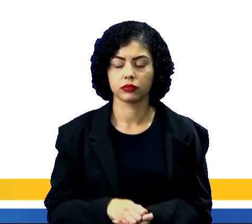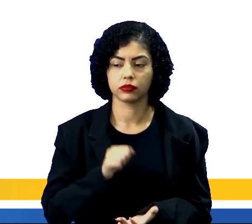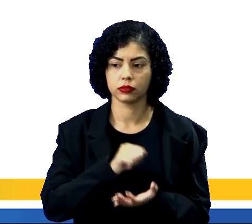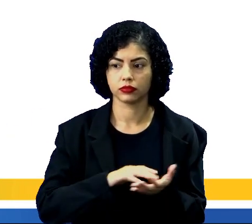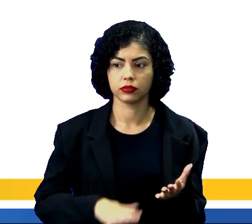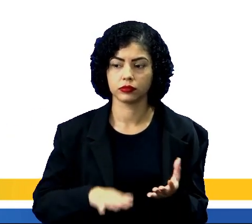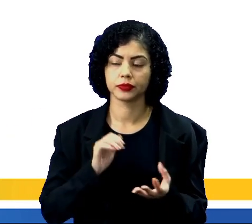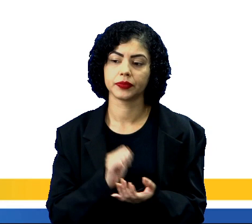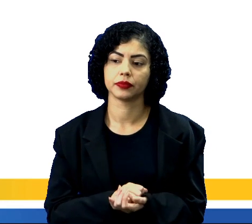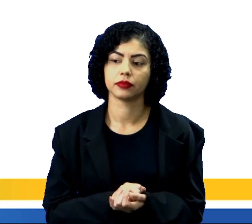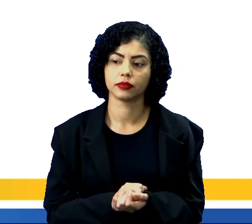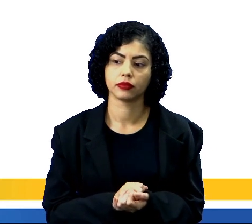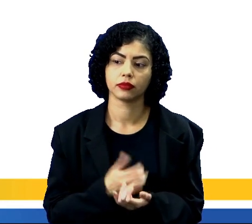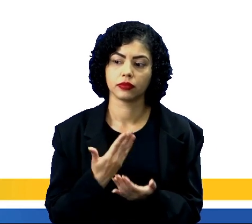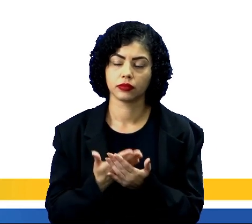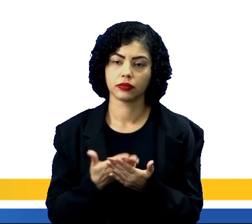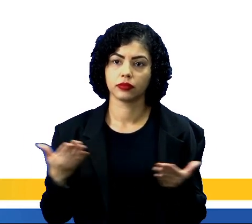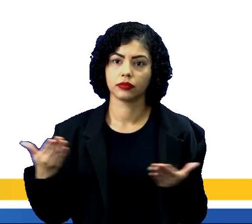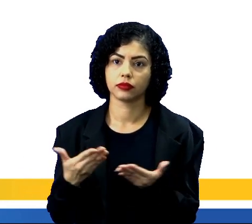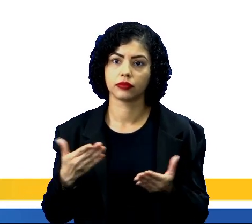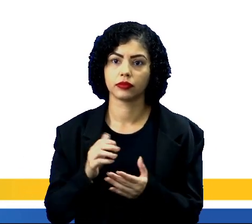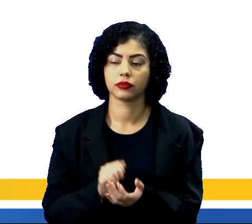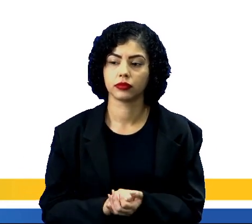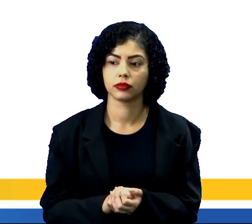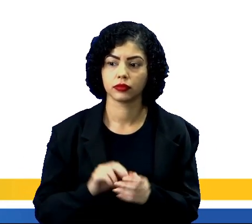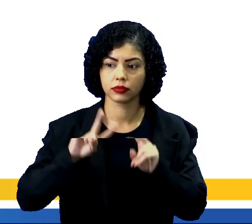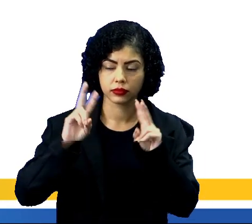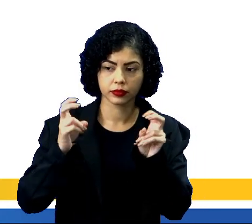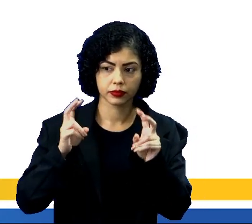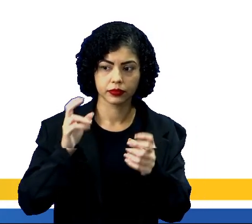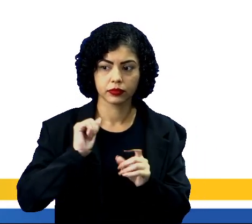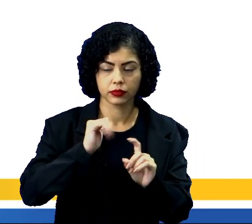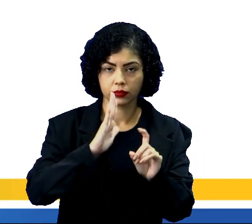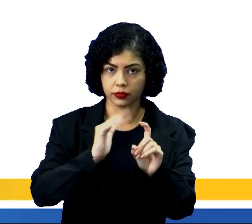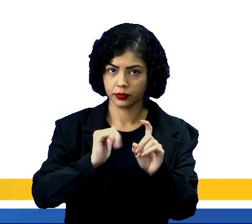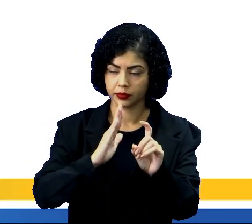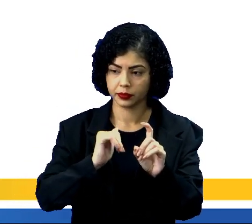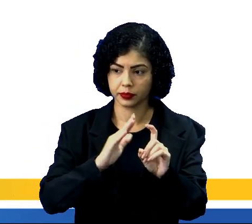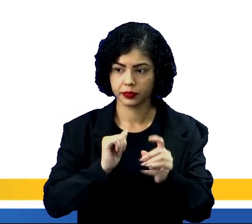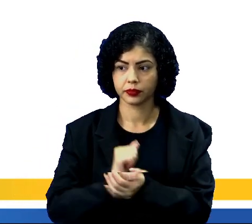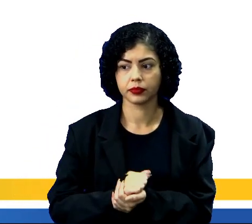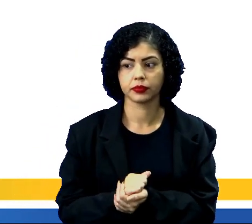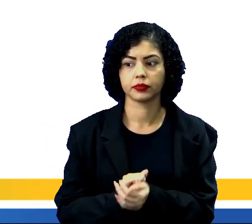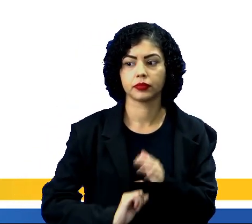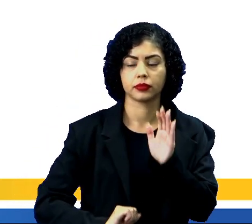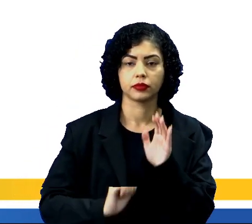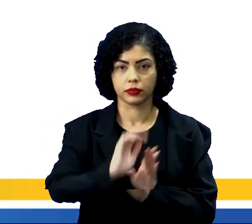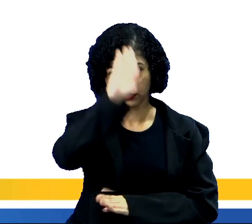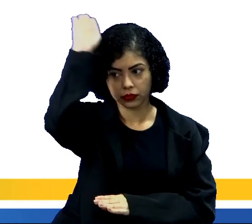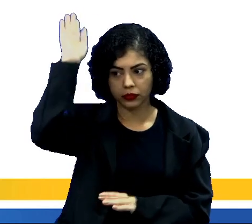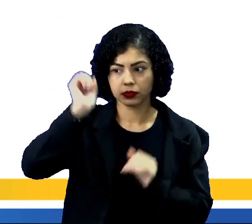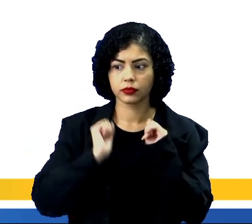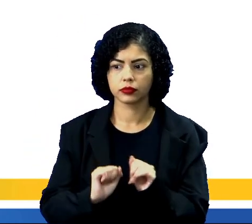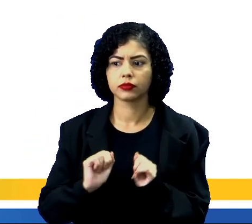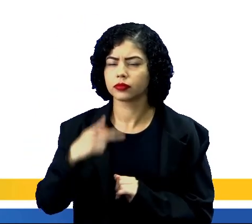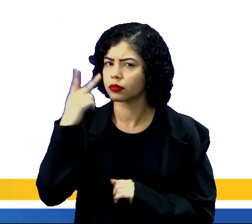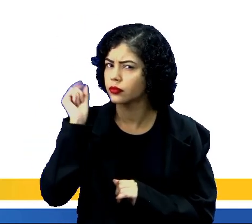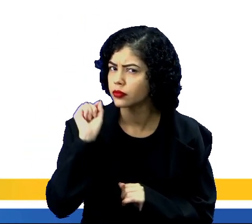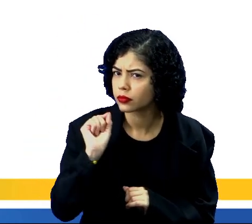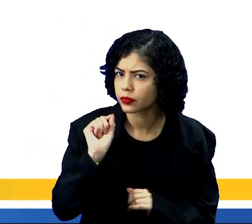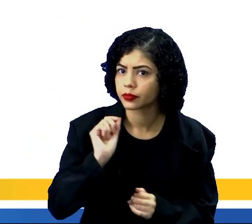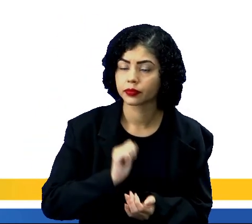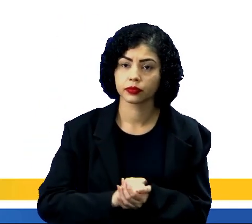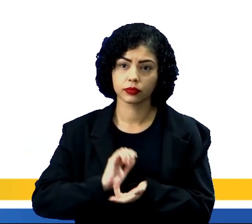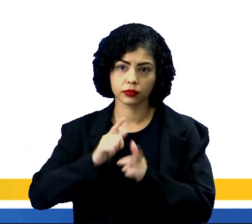então agora fazer o exercício da nossa aula de hoje. Sobre a versão mitológica da origem de Roma, nós podemos afirmar